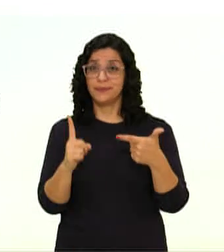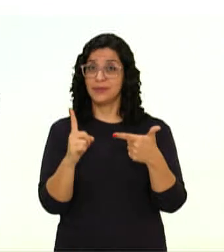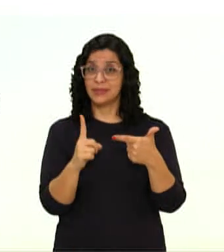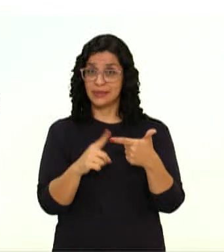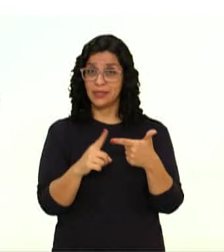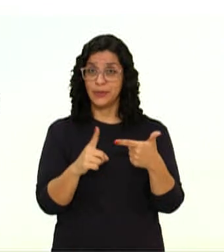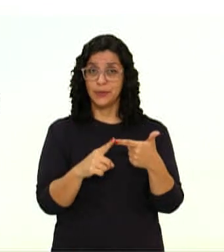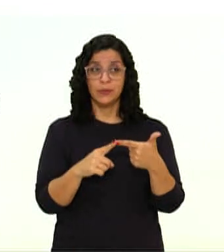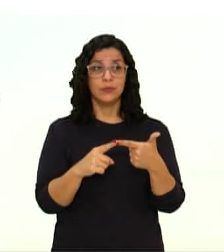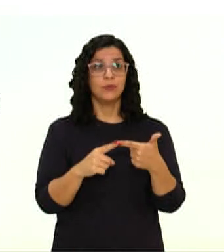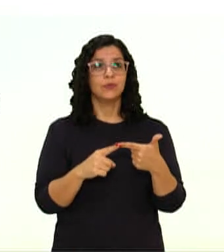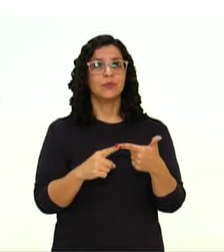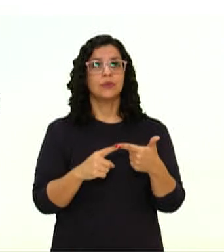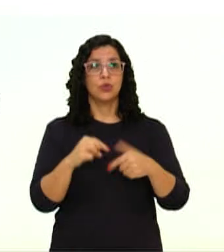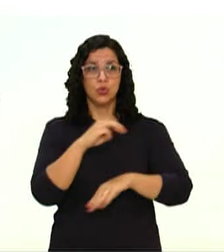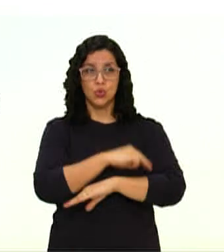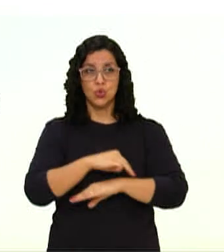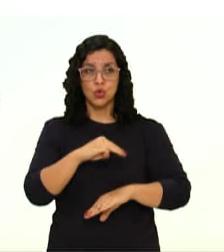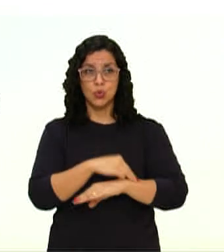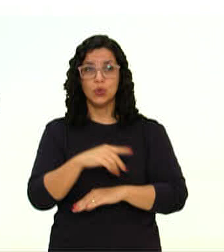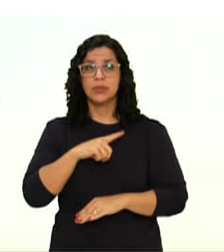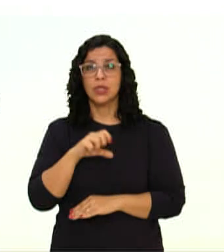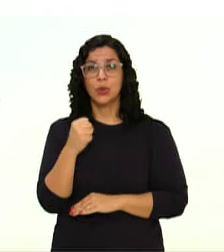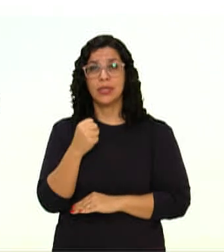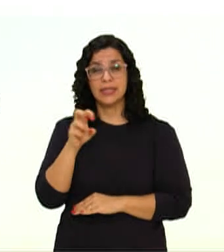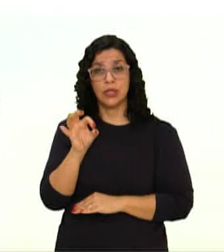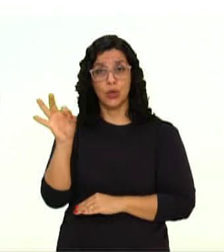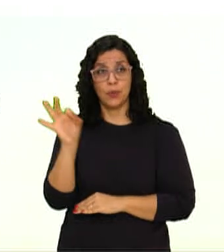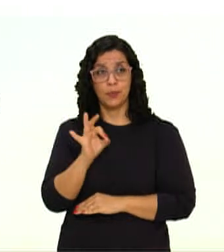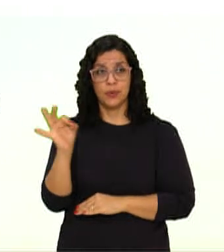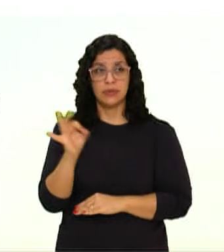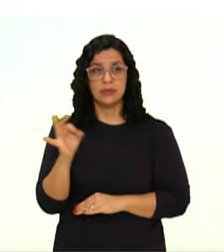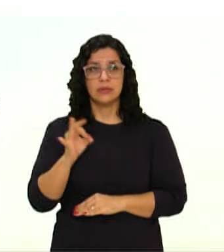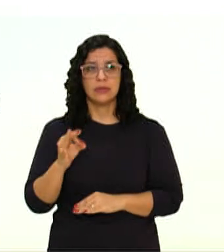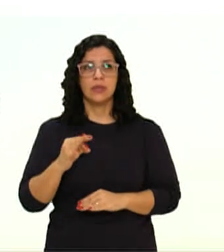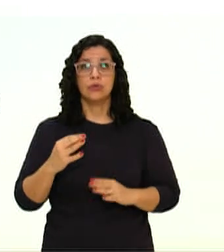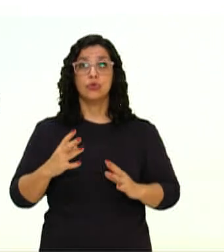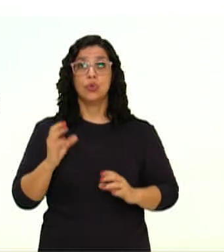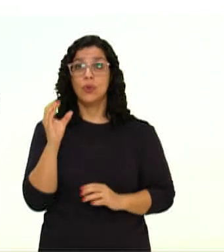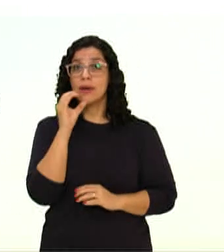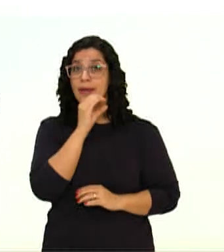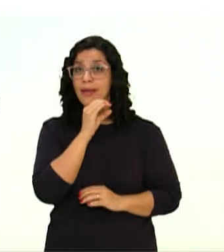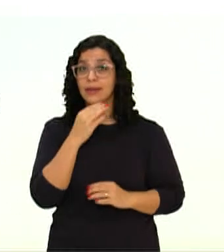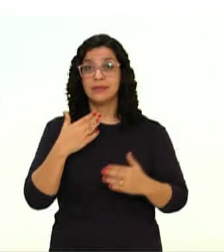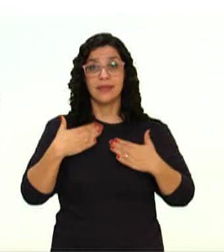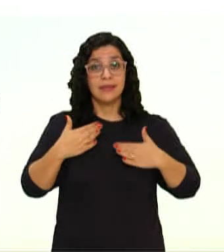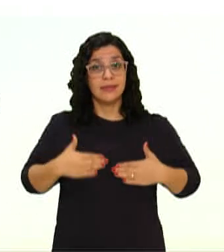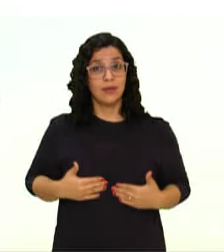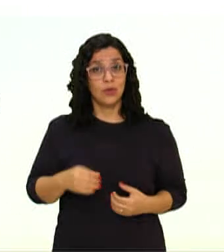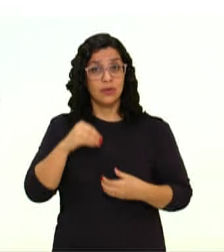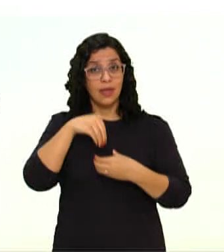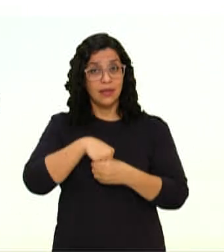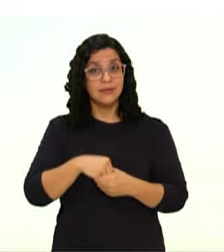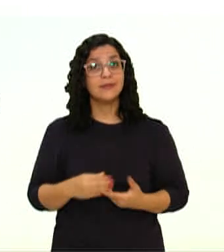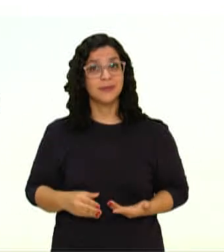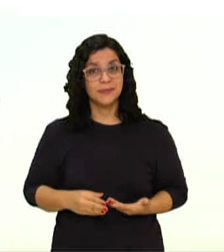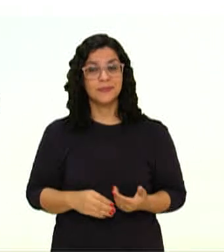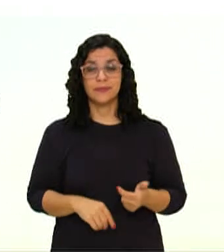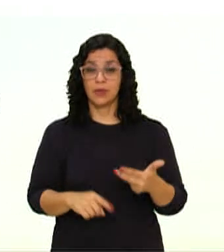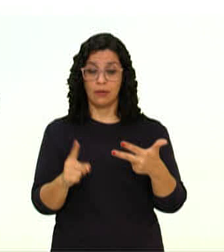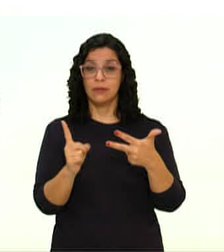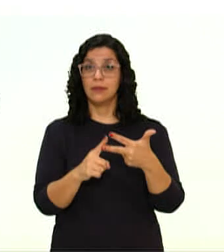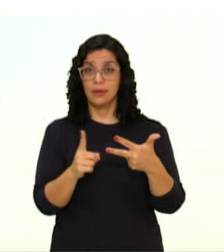tá? Os músculos, eles produzem em conjunto 85% do nosso calor corporal.